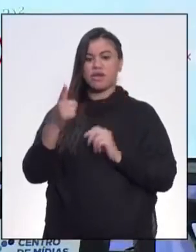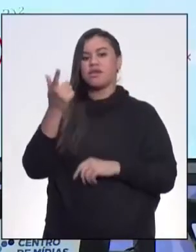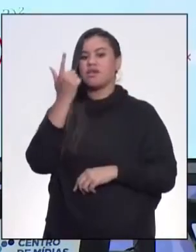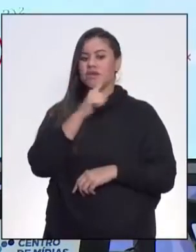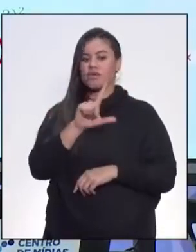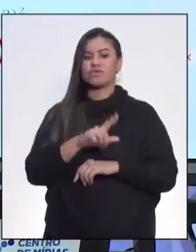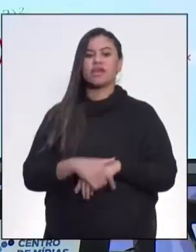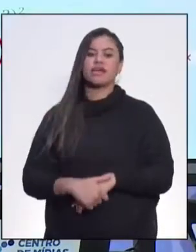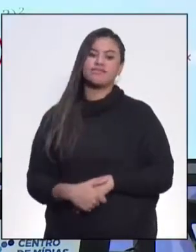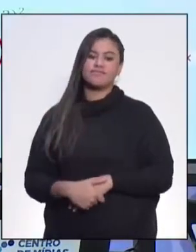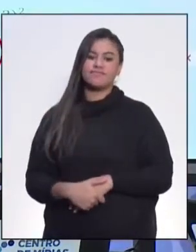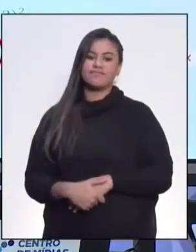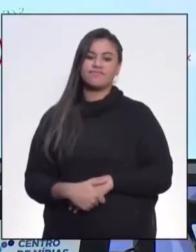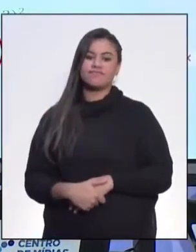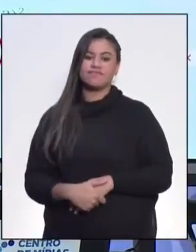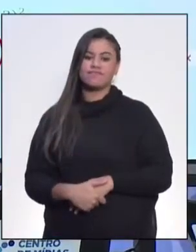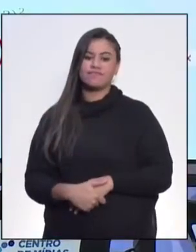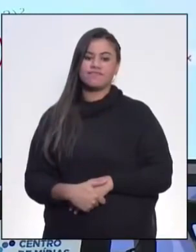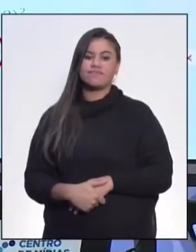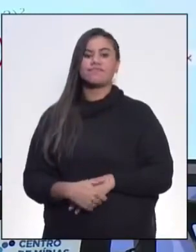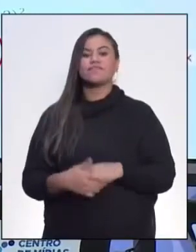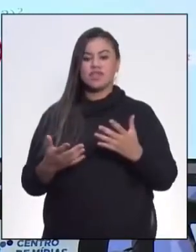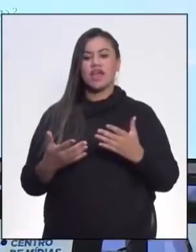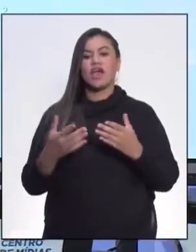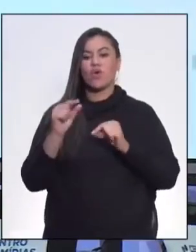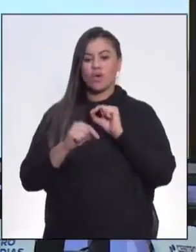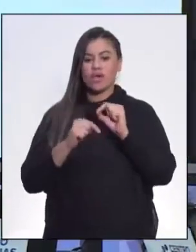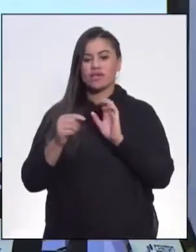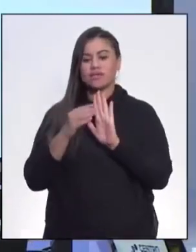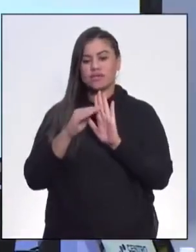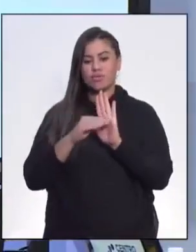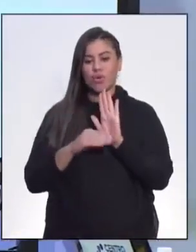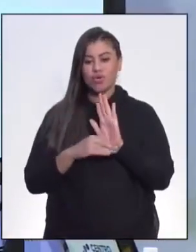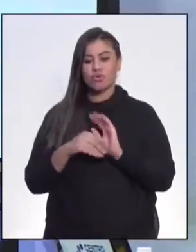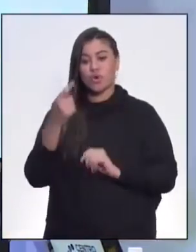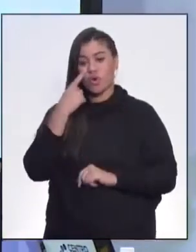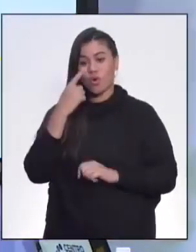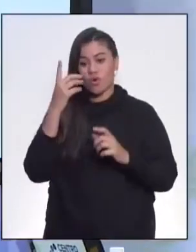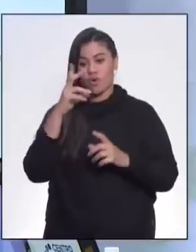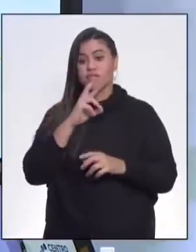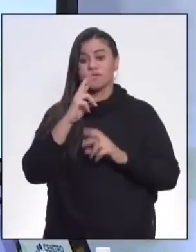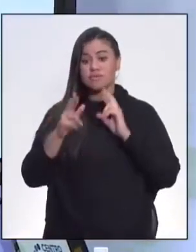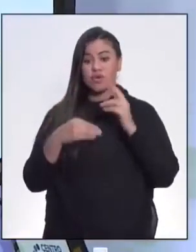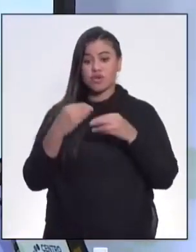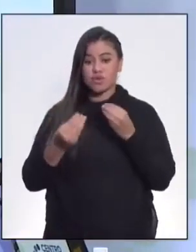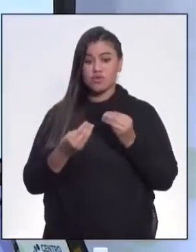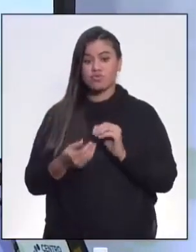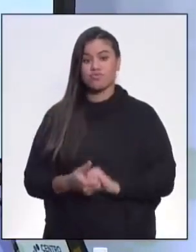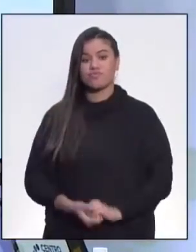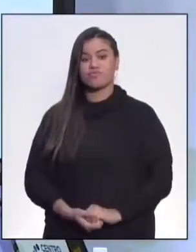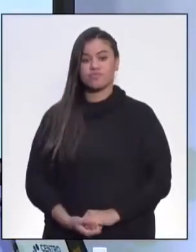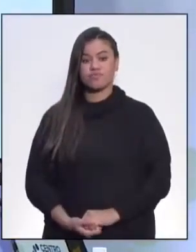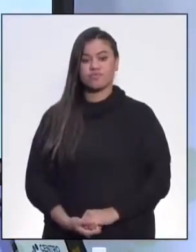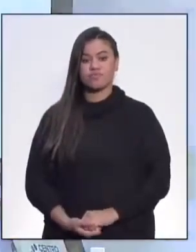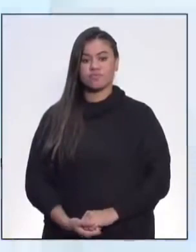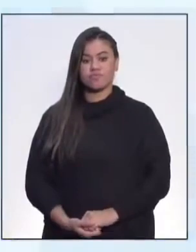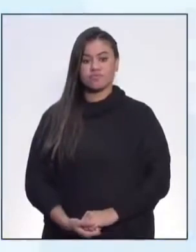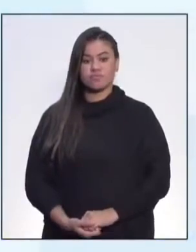pontinho de encontro. Sim? E a gente faz o que a gente chama de esboço. Então, mostra, por favor, a resolução na tela para eles, ficar mais